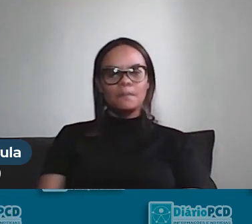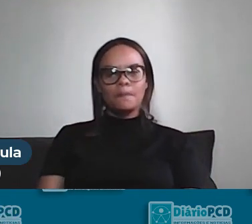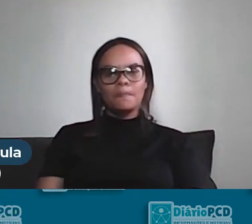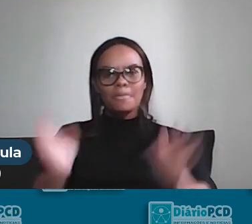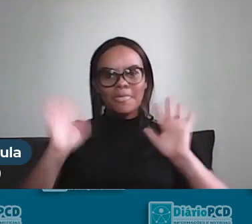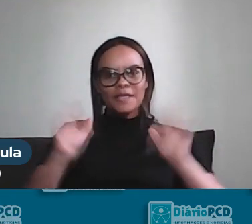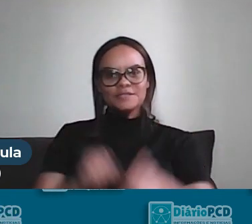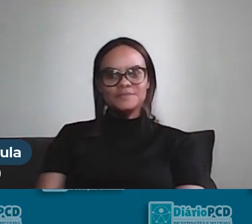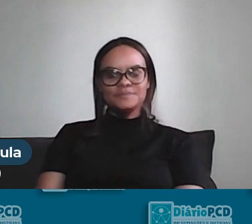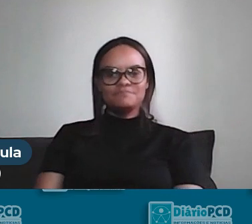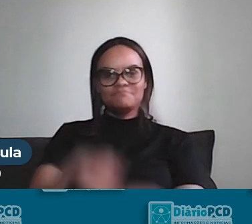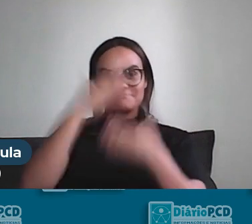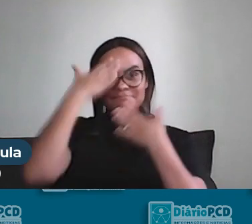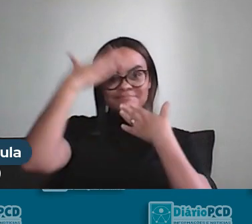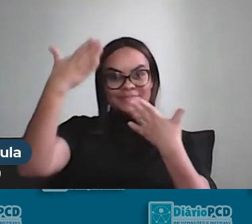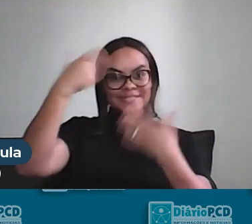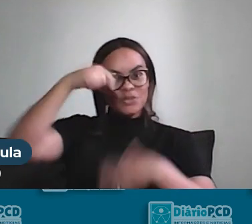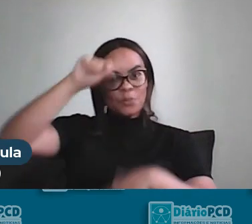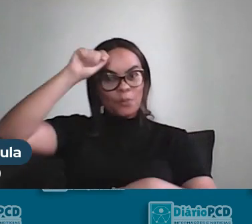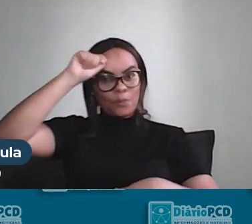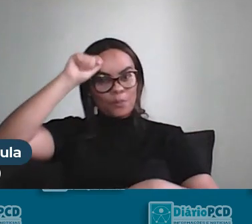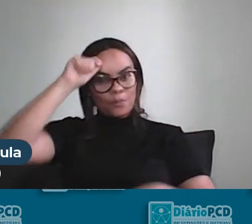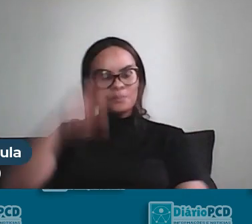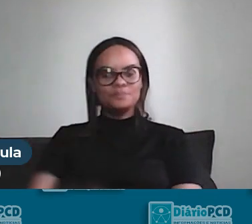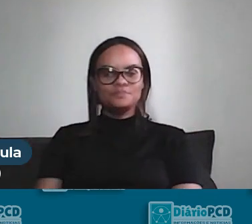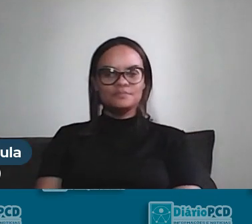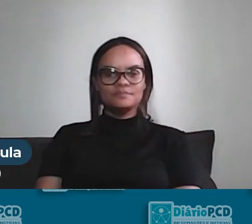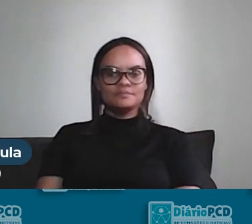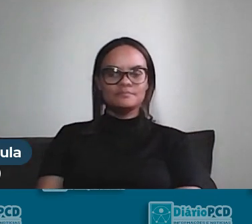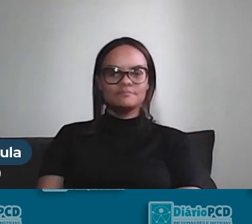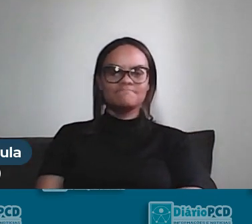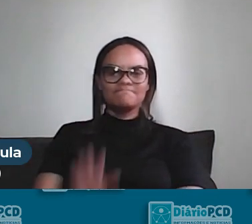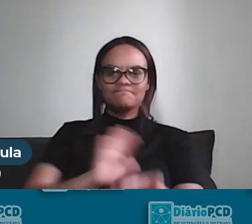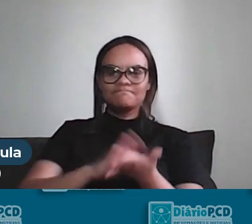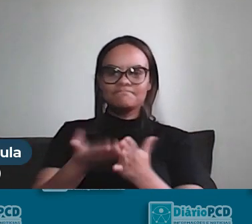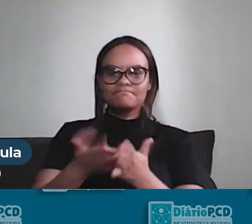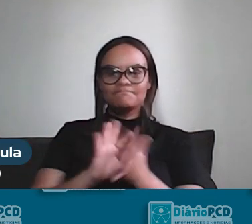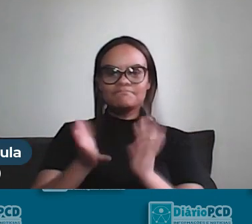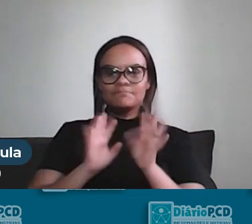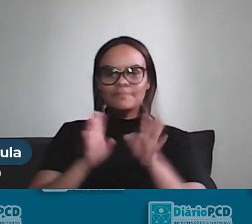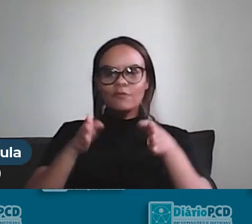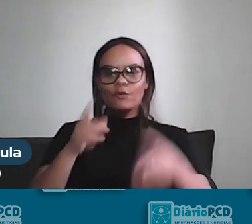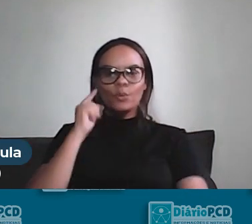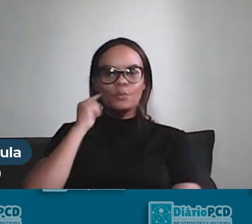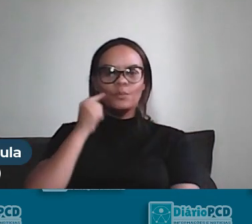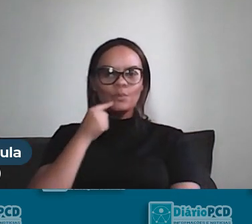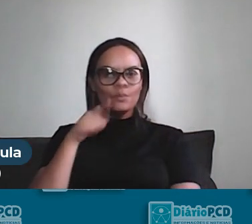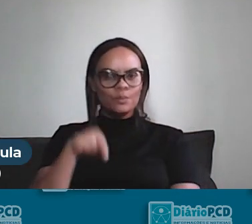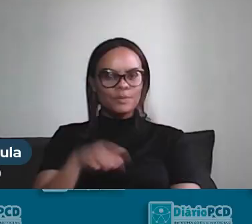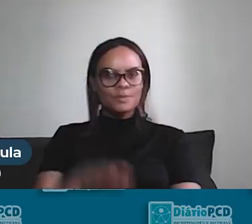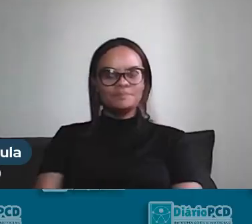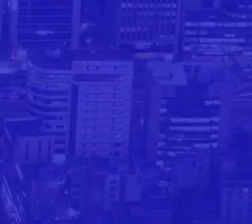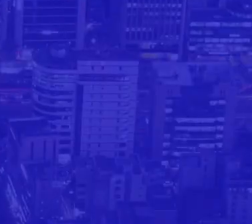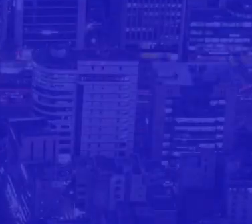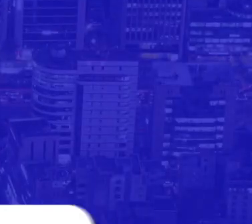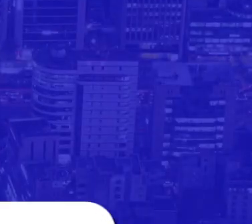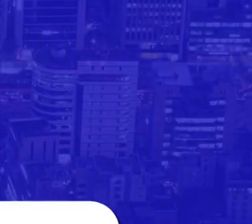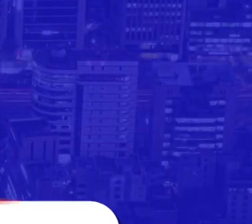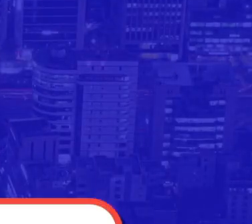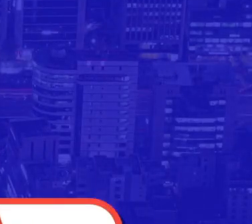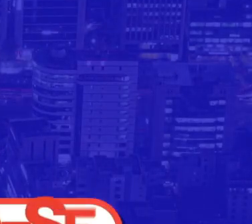gente. Tchau, obrigado, Ana Paula Navarrete Zíngaro, que interpretou tudo em Libras aqui no Diário PCD. Valeu, gente, tchau.